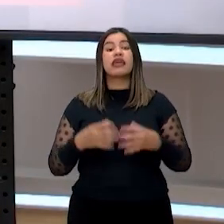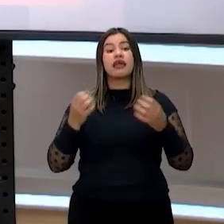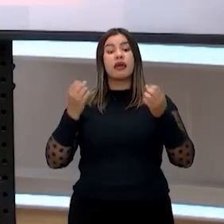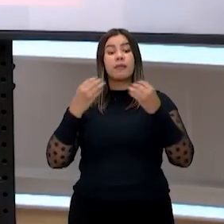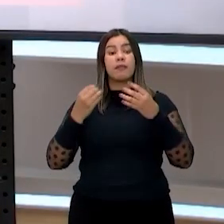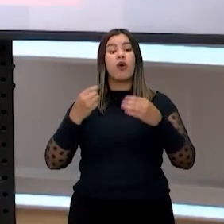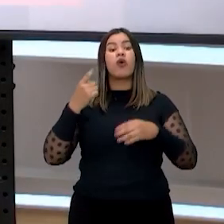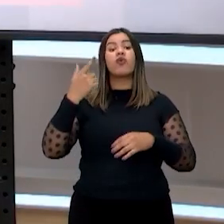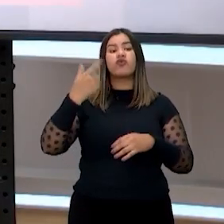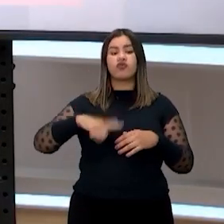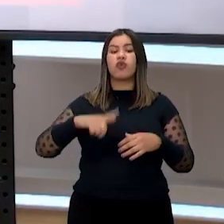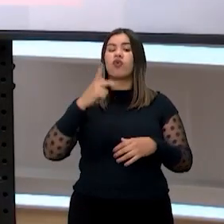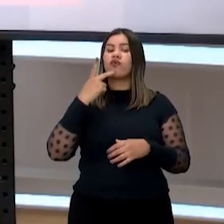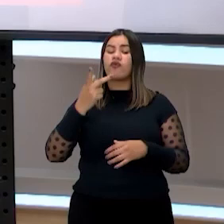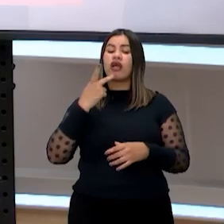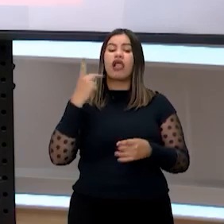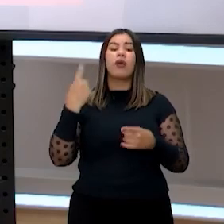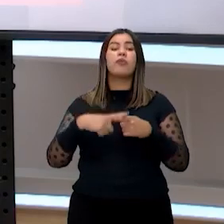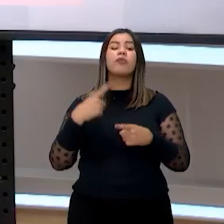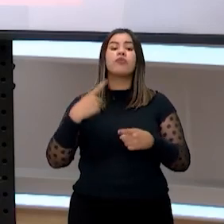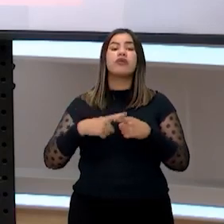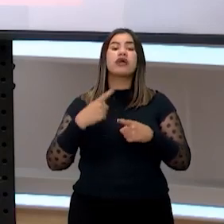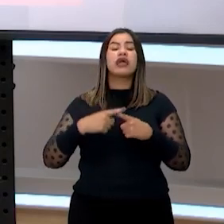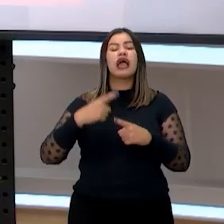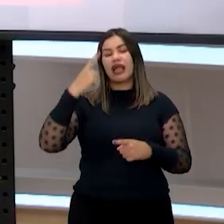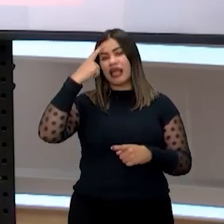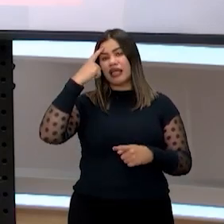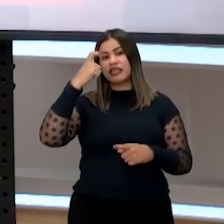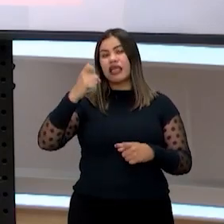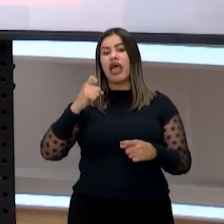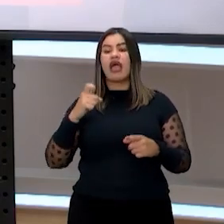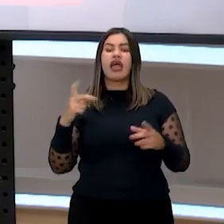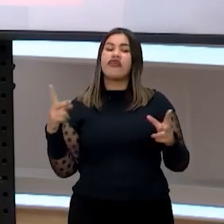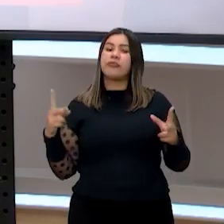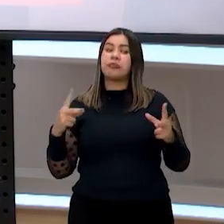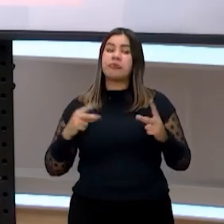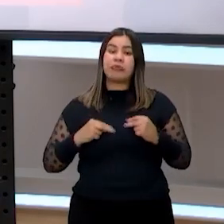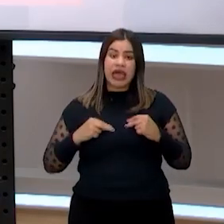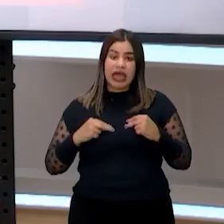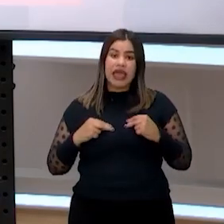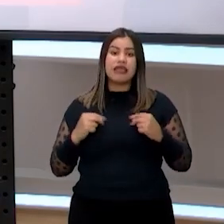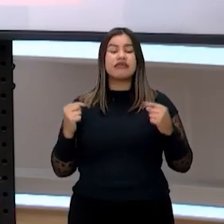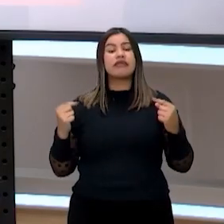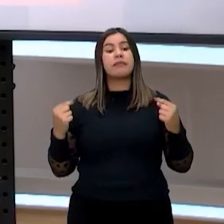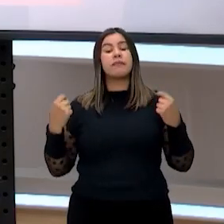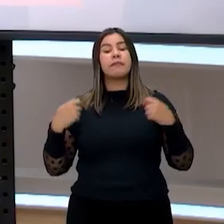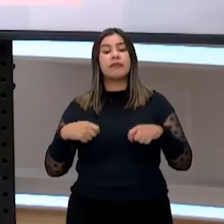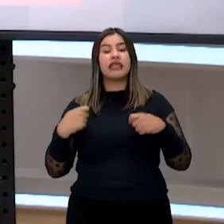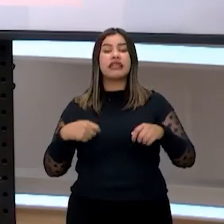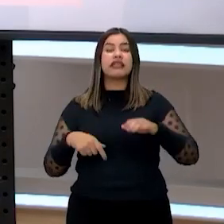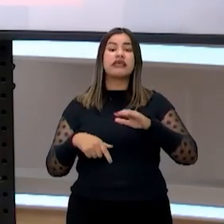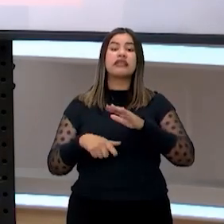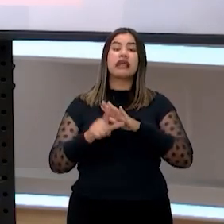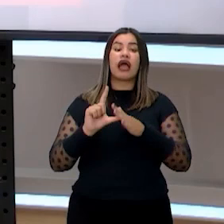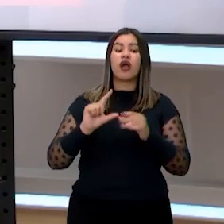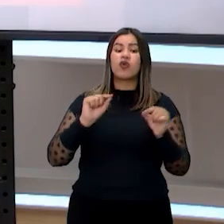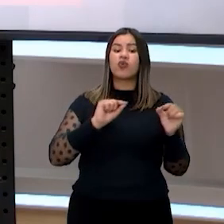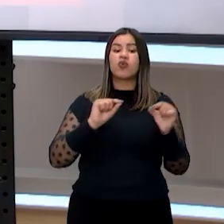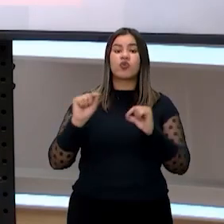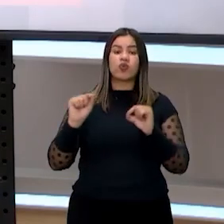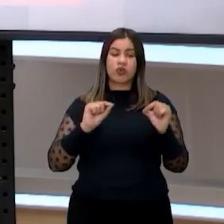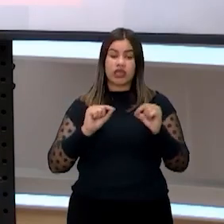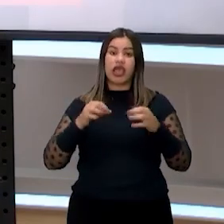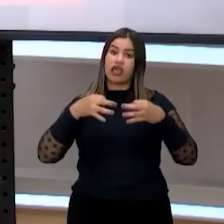bater nisso, porque a ideia de meritocracia, ela deveria passar pelo crivo